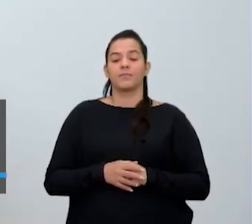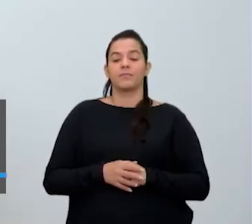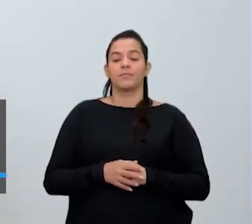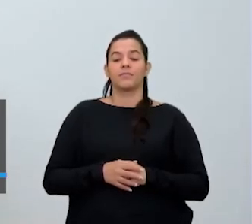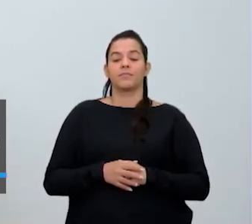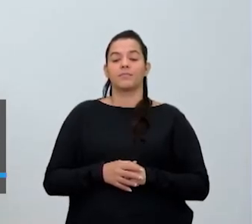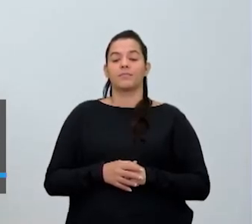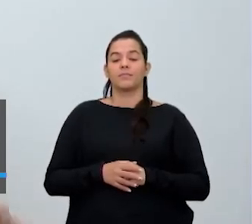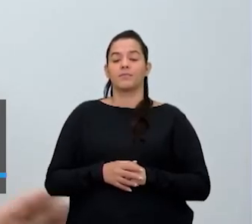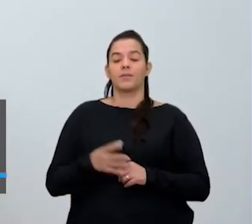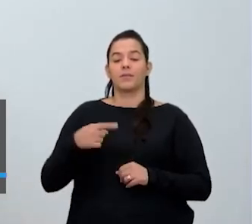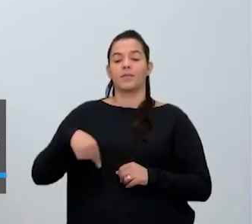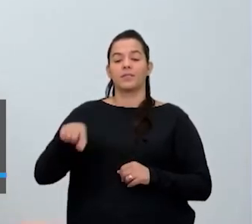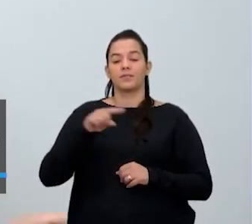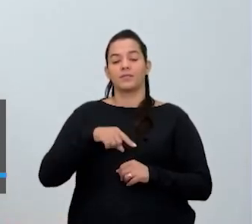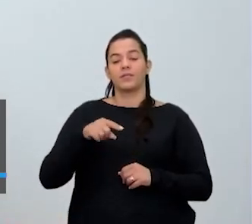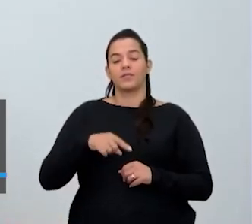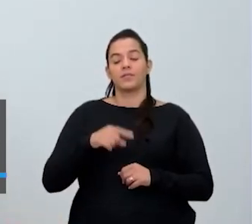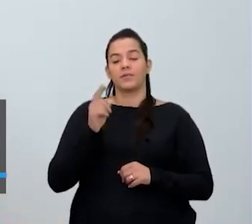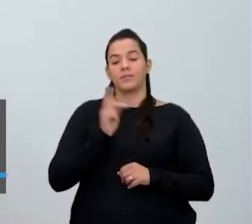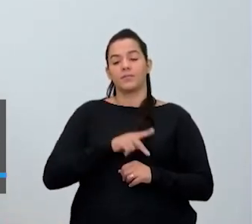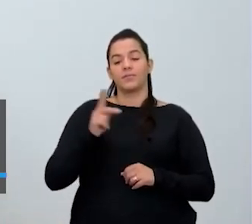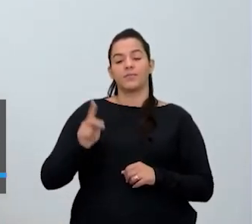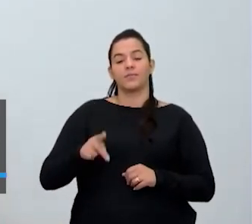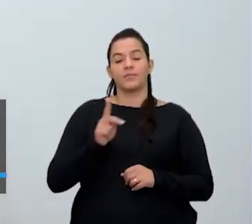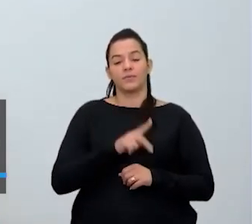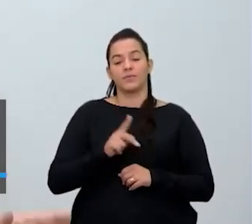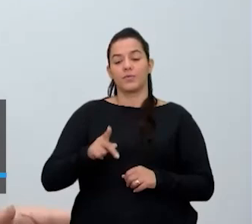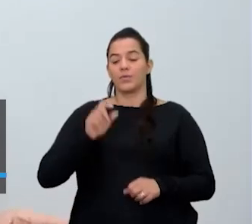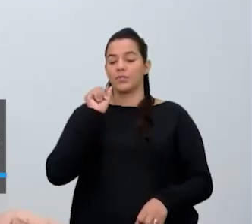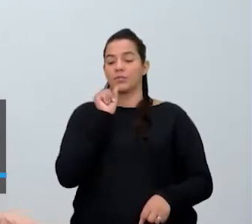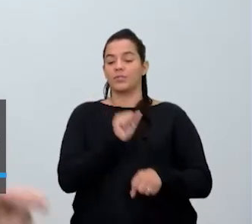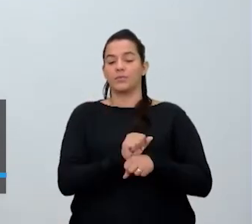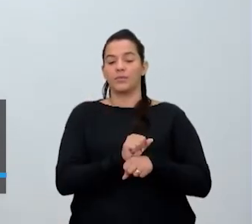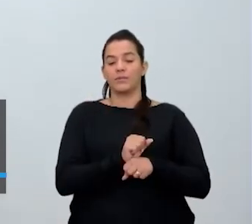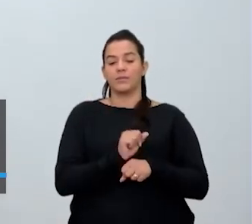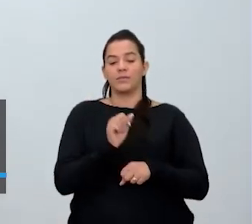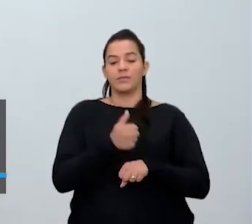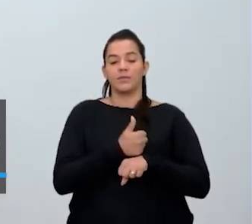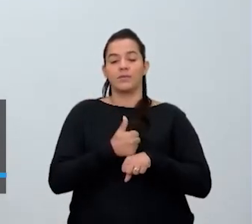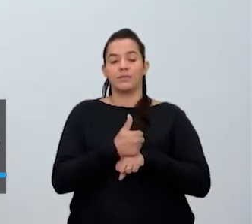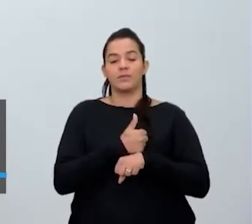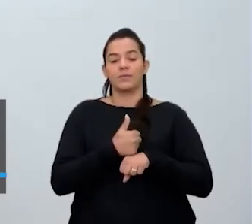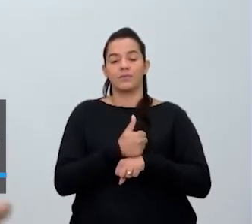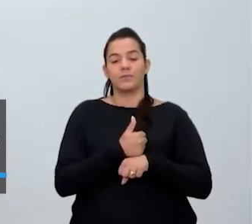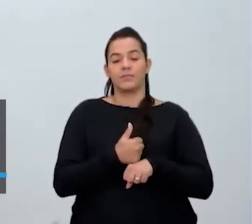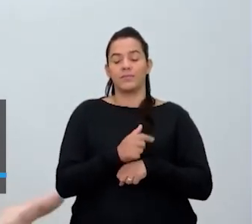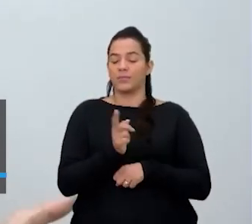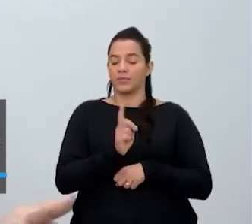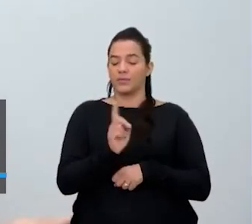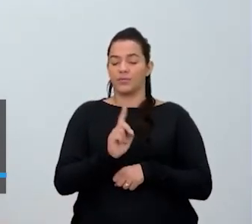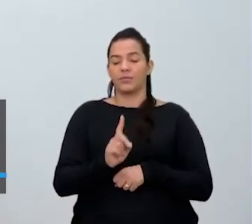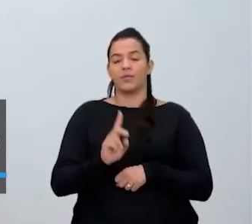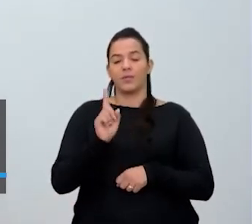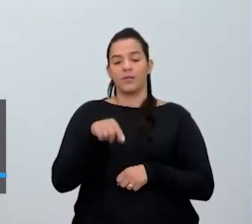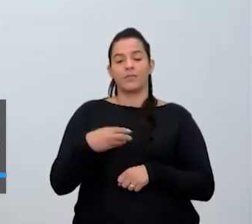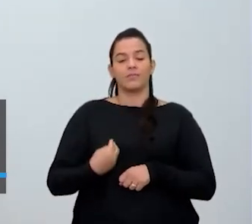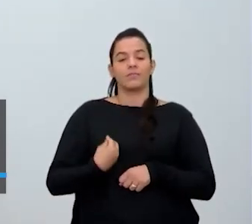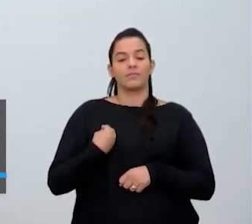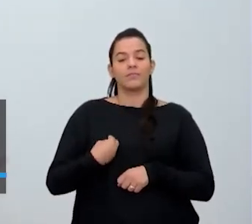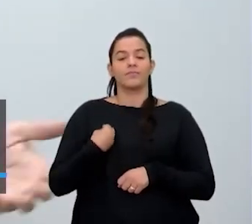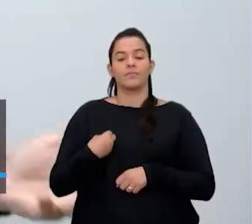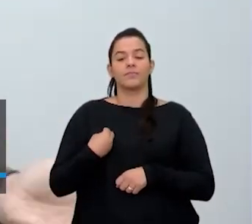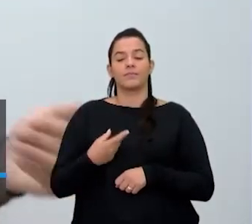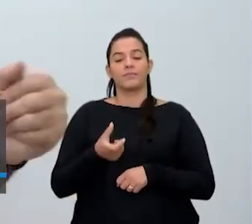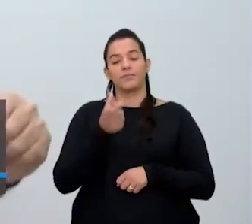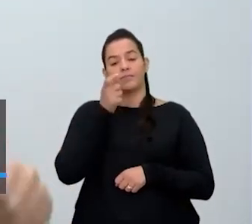eu. A gente não deixa de ser professor em momento nenhum. Professor não é profissão, professor é ofício. Né? Eu vou assistir um